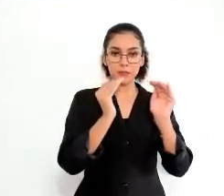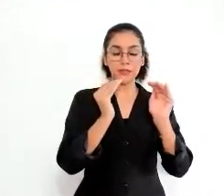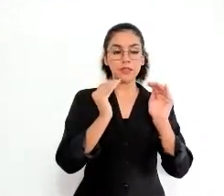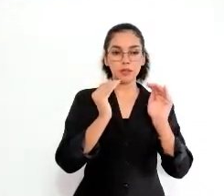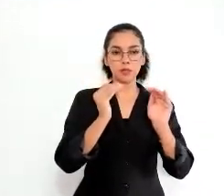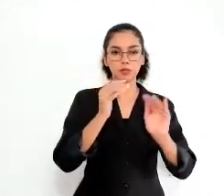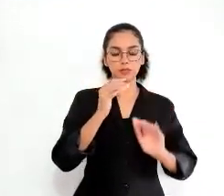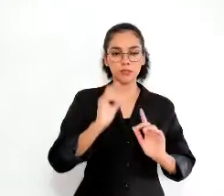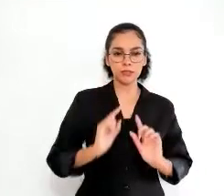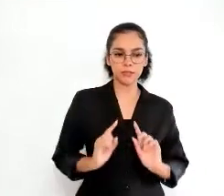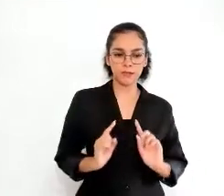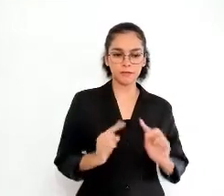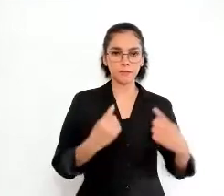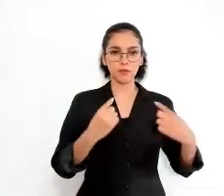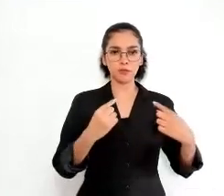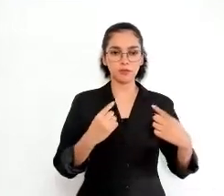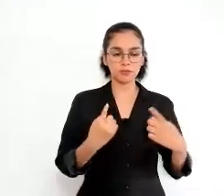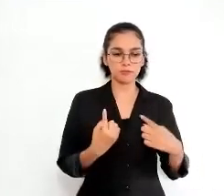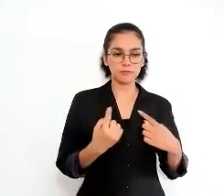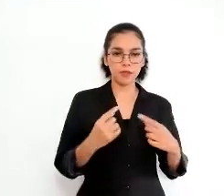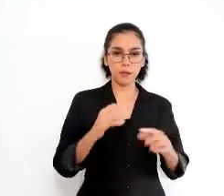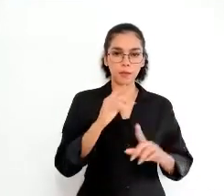da nossa população.